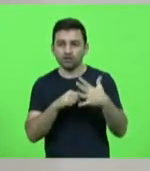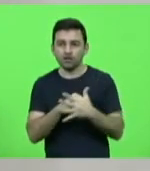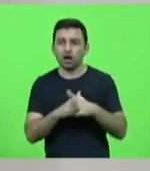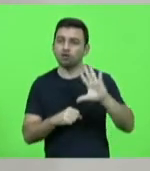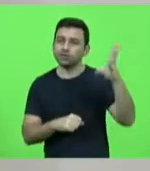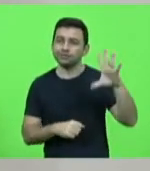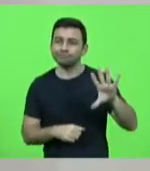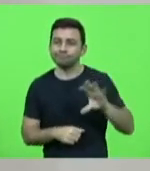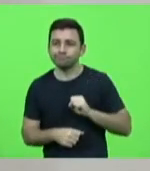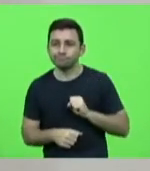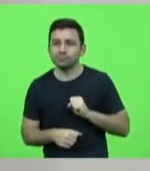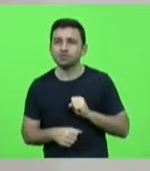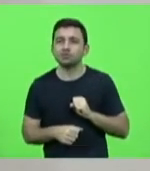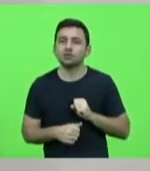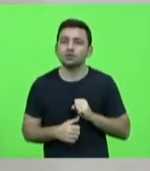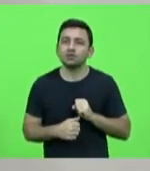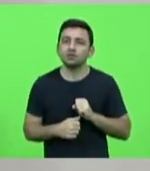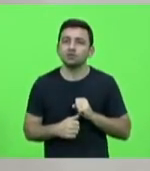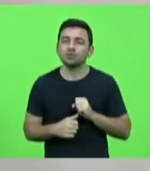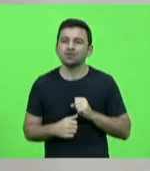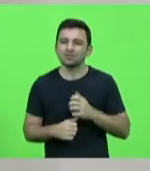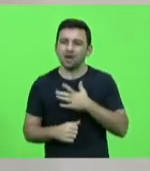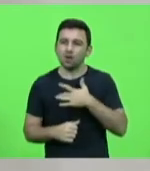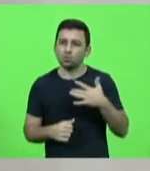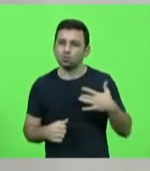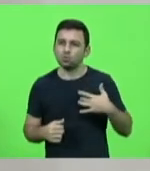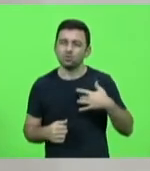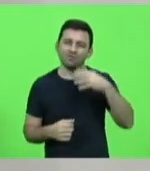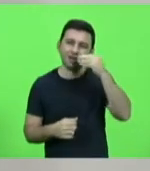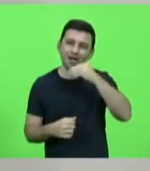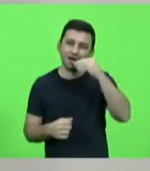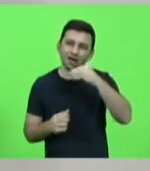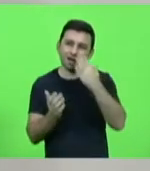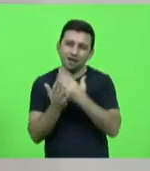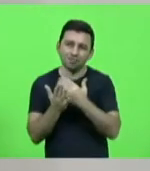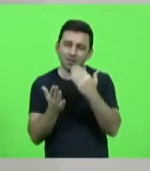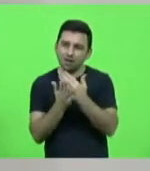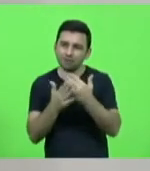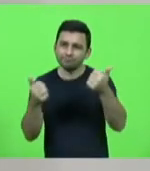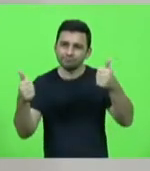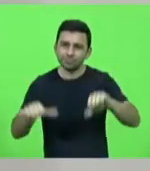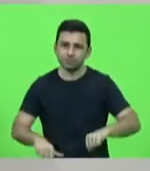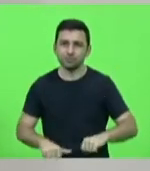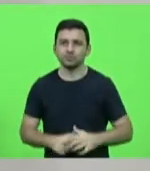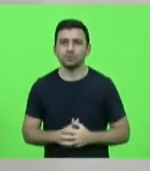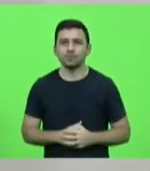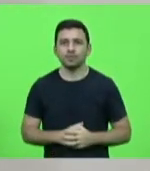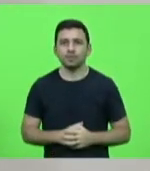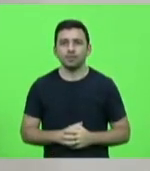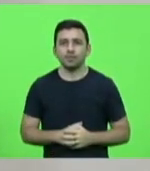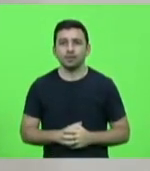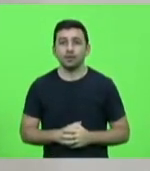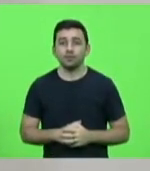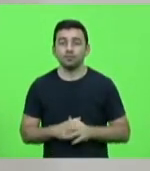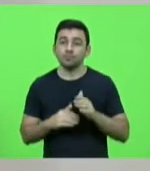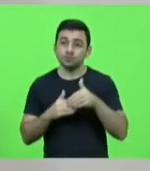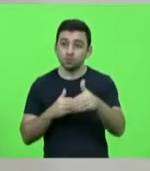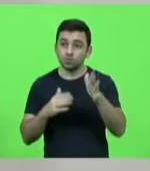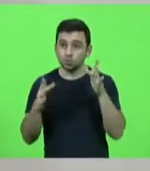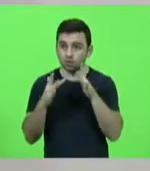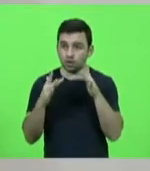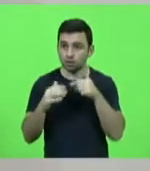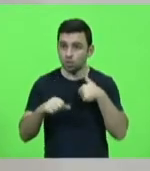de uma saúde mais frágil do que já possuem. A partir desse contato com